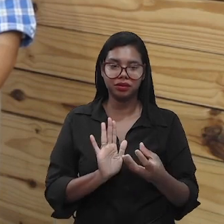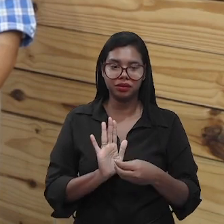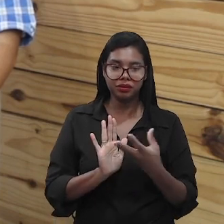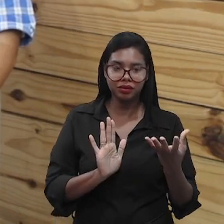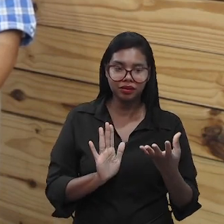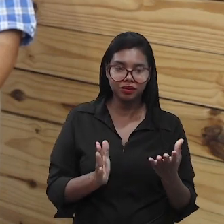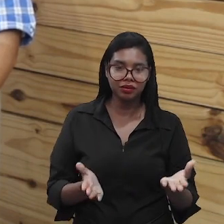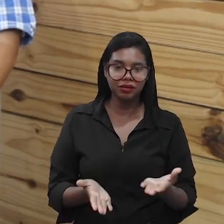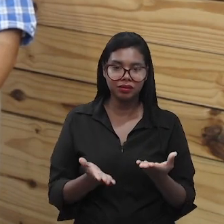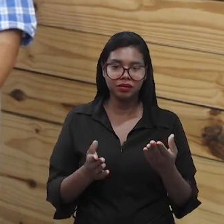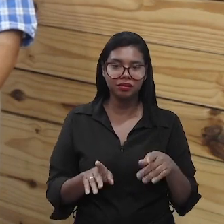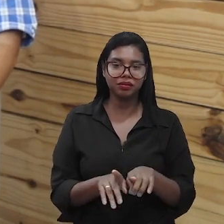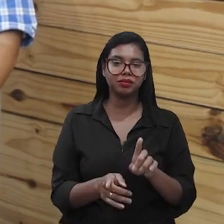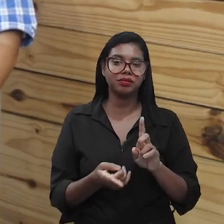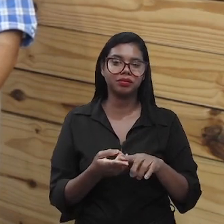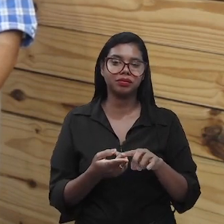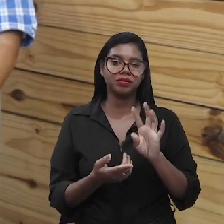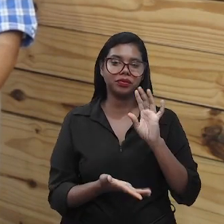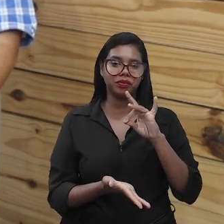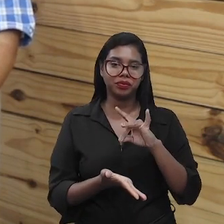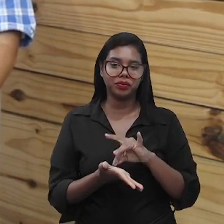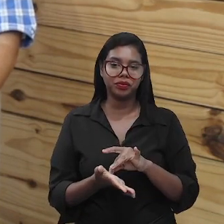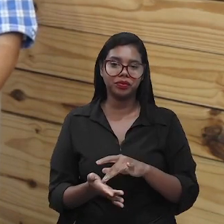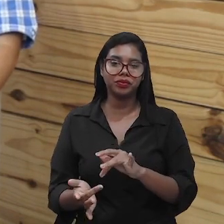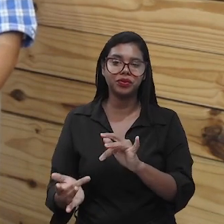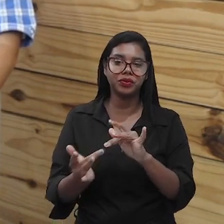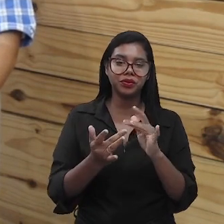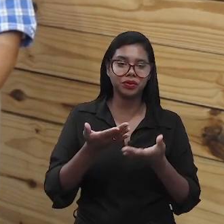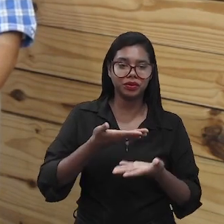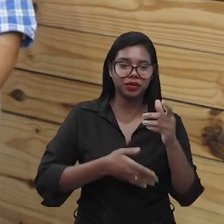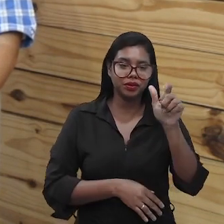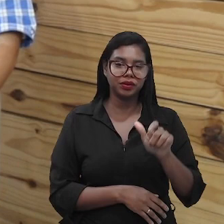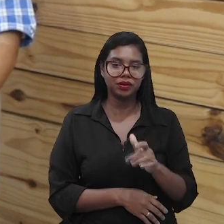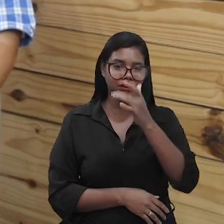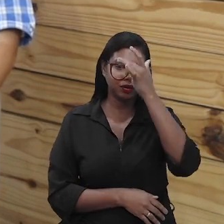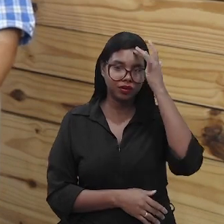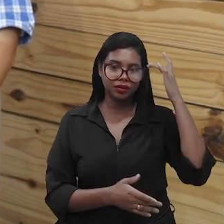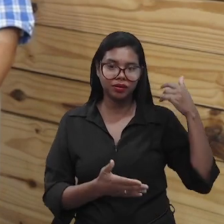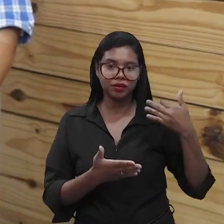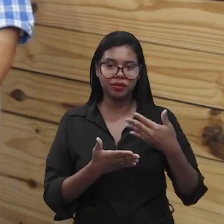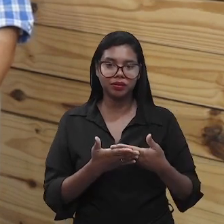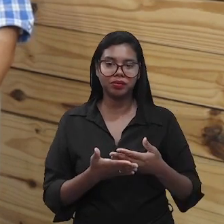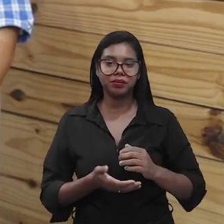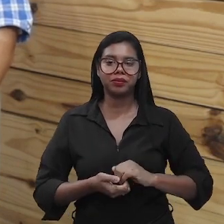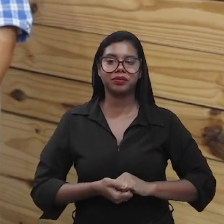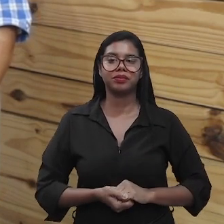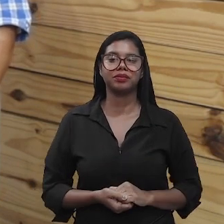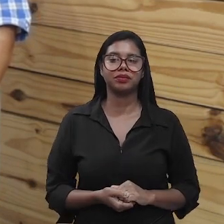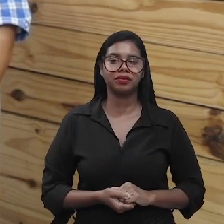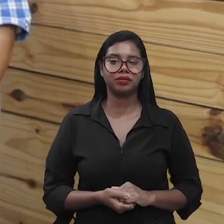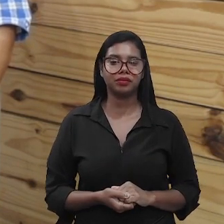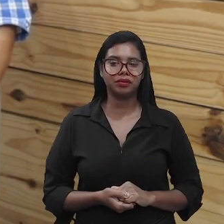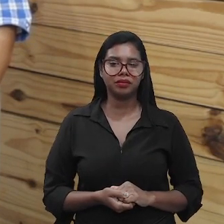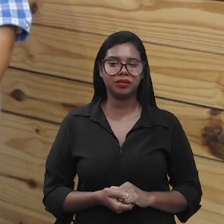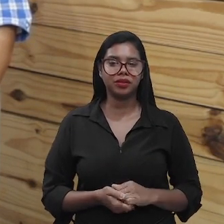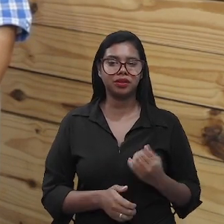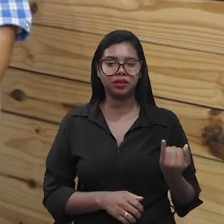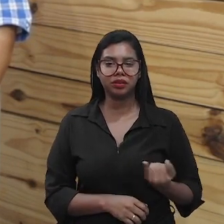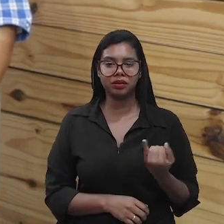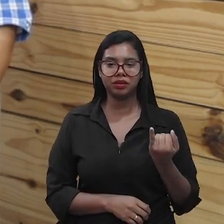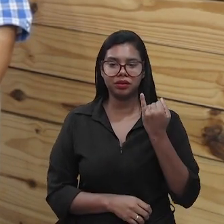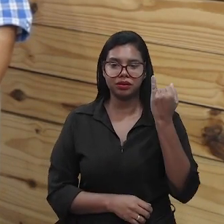faça sentido, conecte com a trajetória da pessoa, né, em Isso, algum momento. isso. É algo extremamente importante. Vários